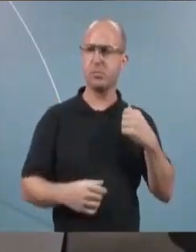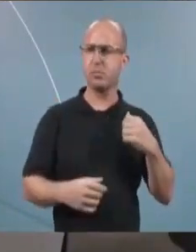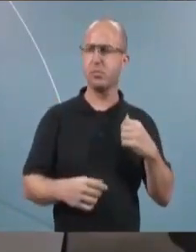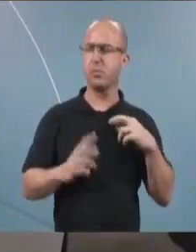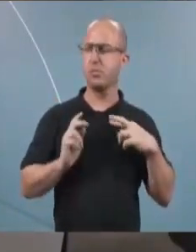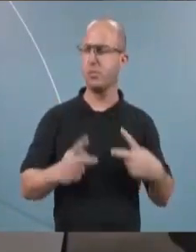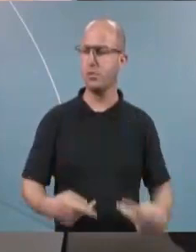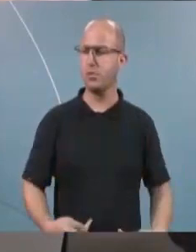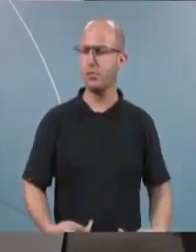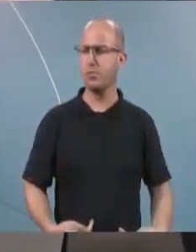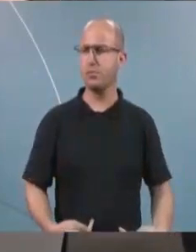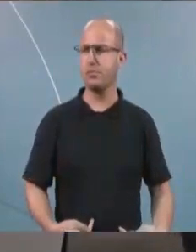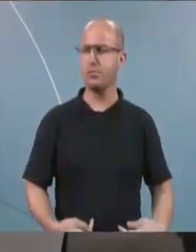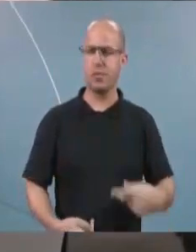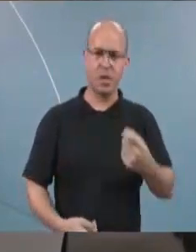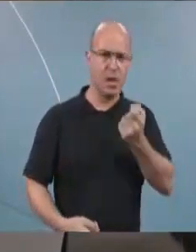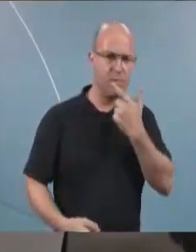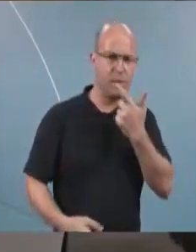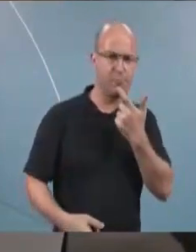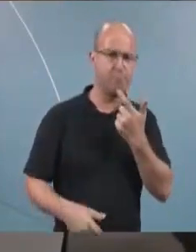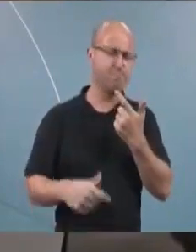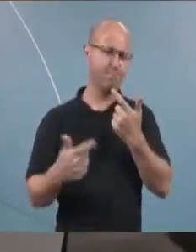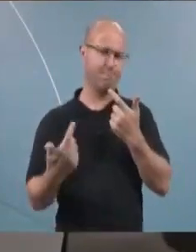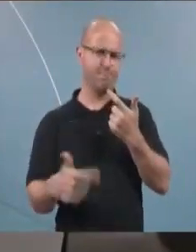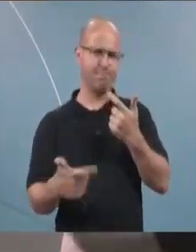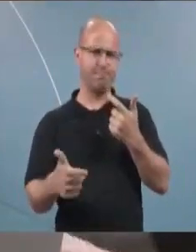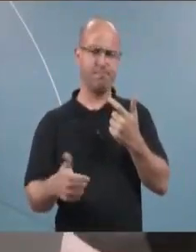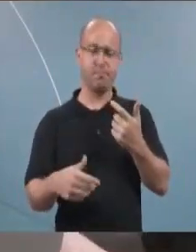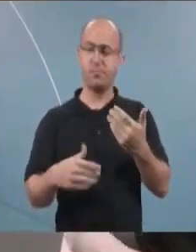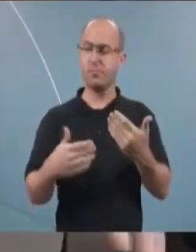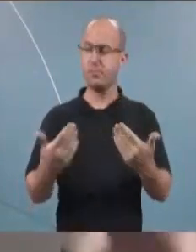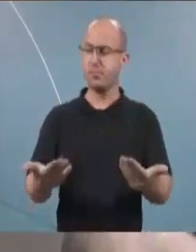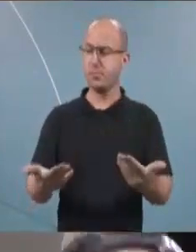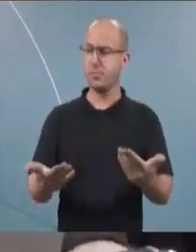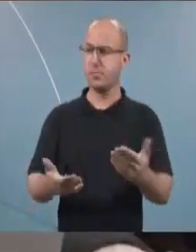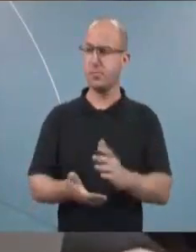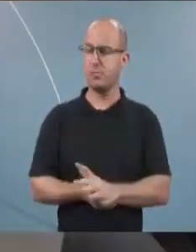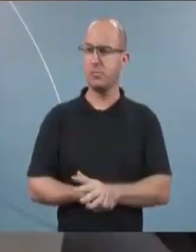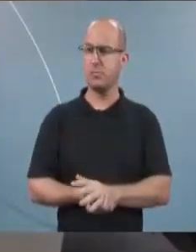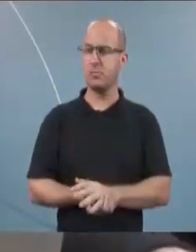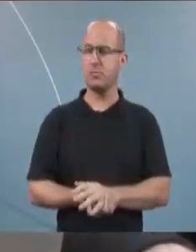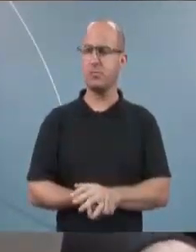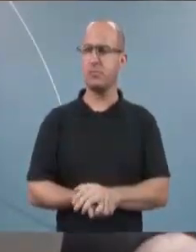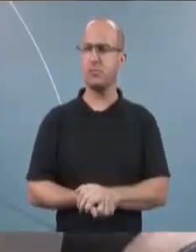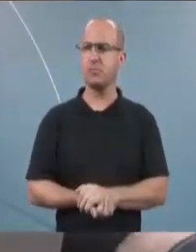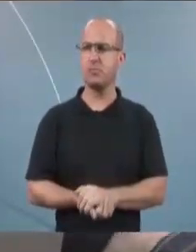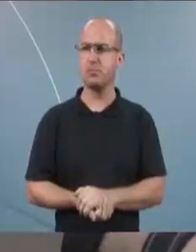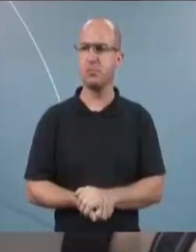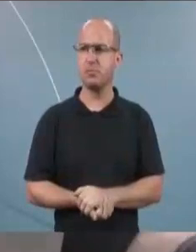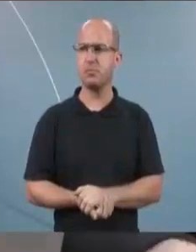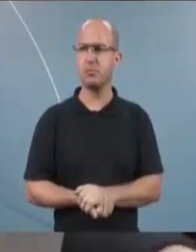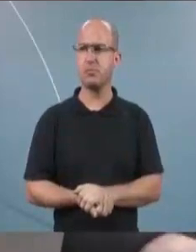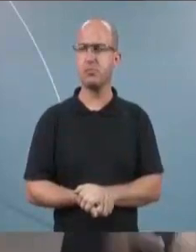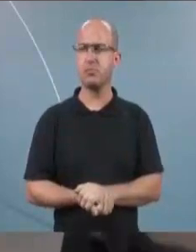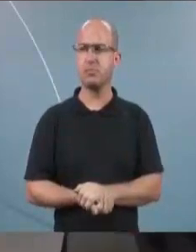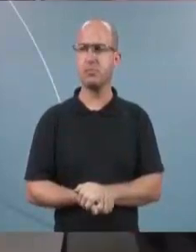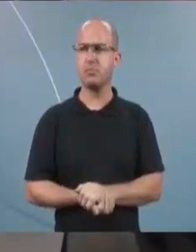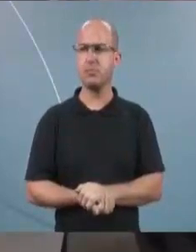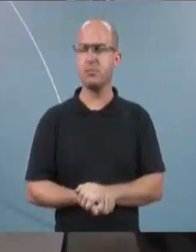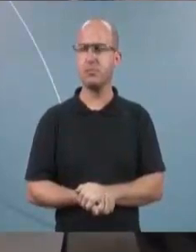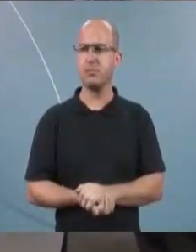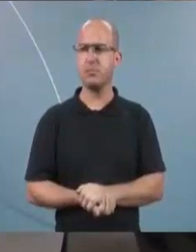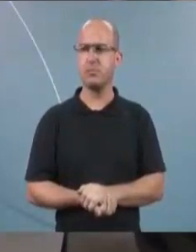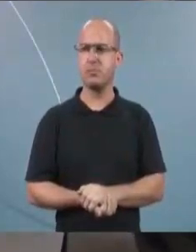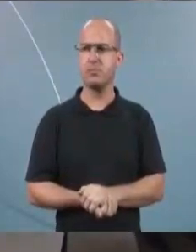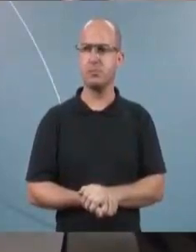fundamental Não tem remédio não tem medicamentos Então o que eu tô realmente levantando é a